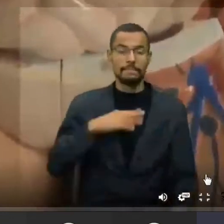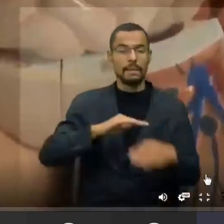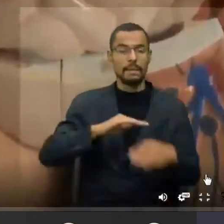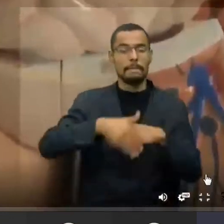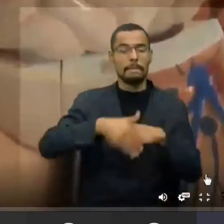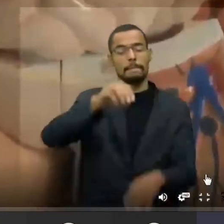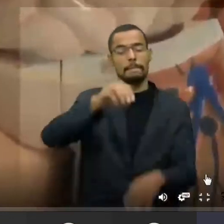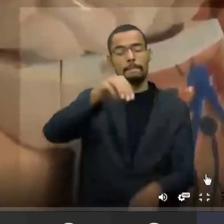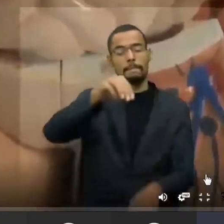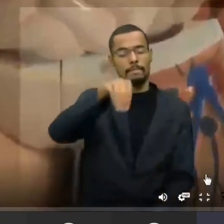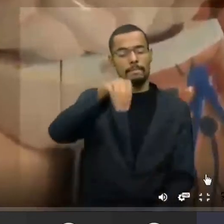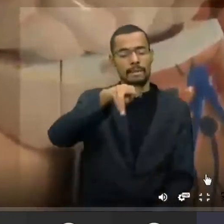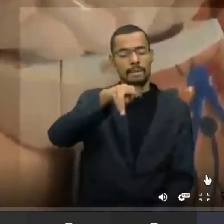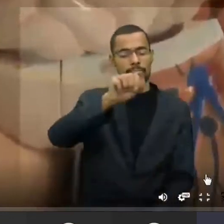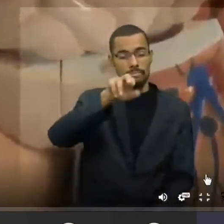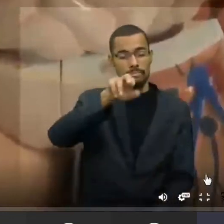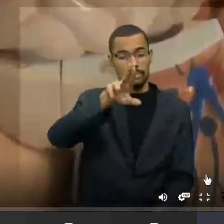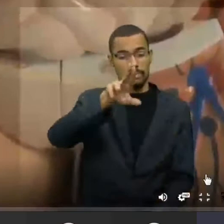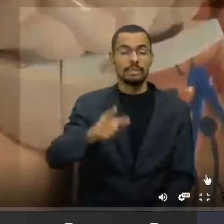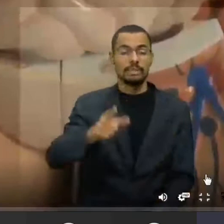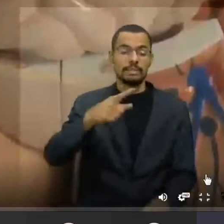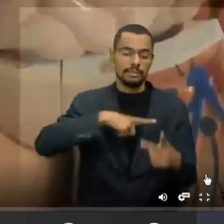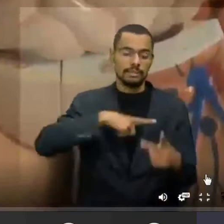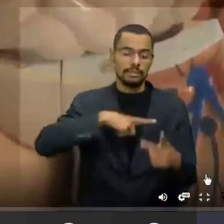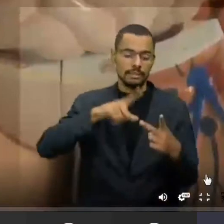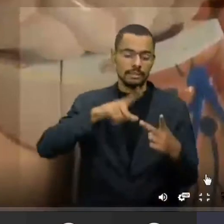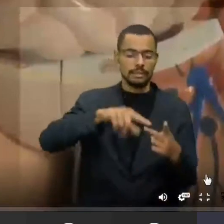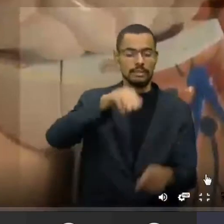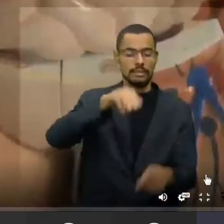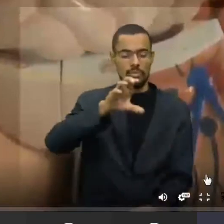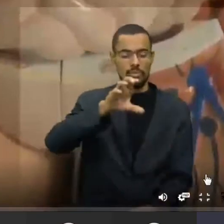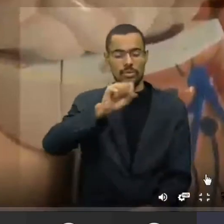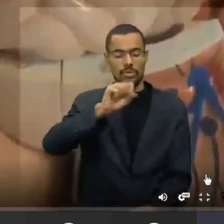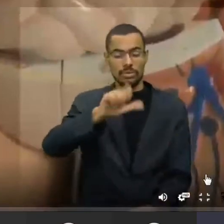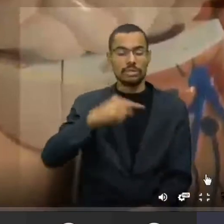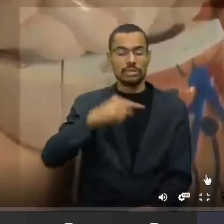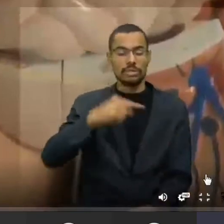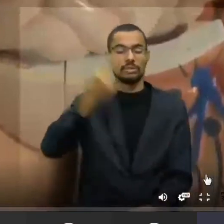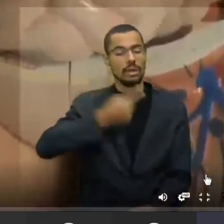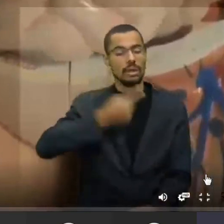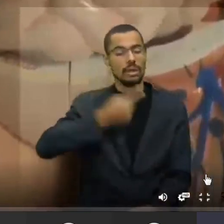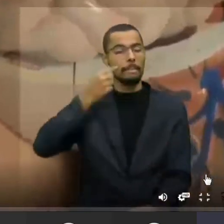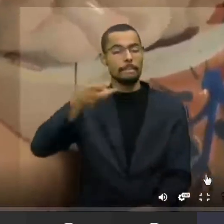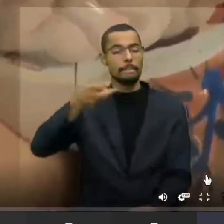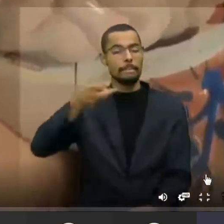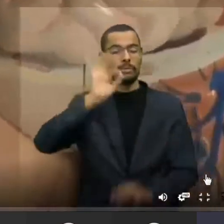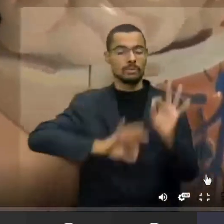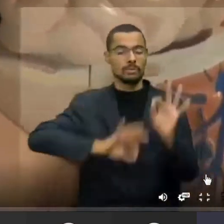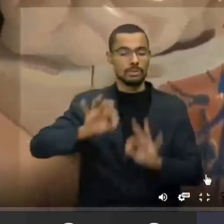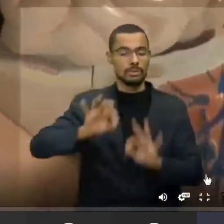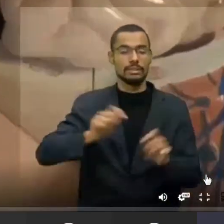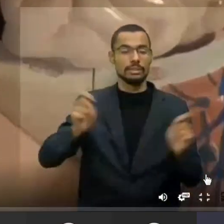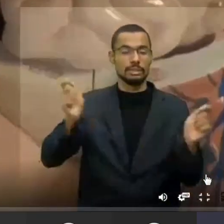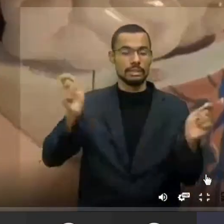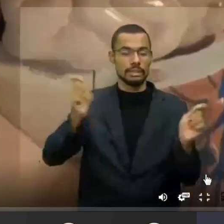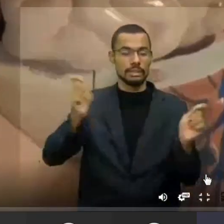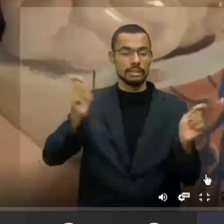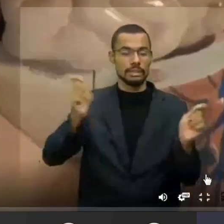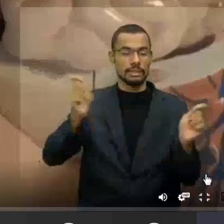a musculatura, então eu tenho uma membrana, uma mucosa mais interna, onde nós temos as rugosidades, tem